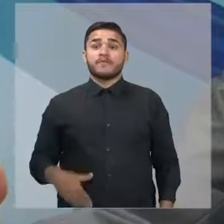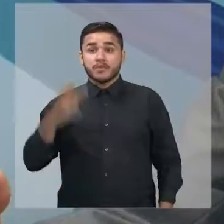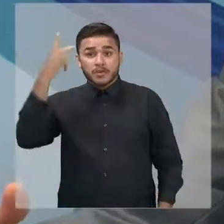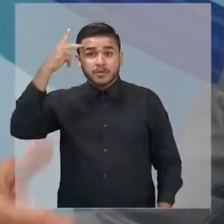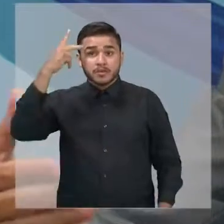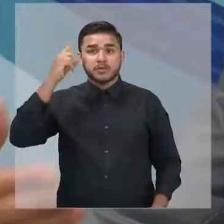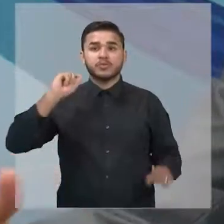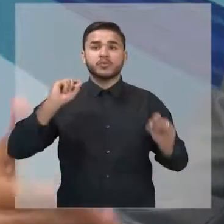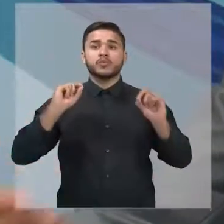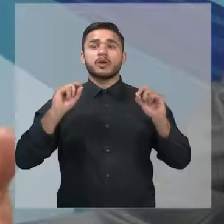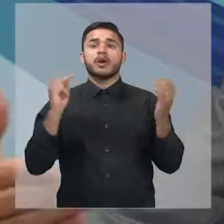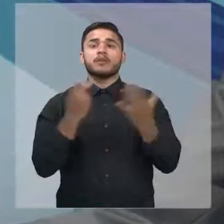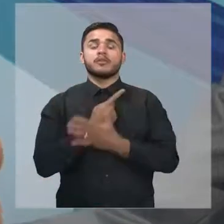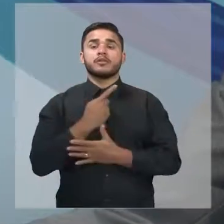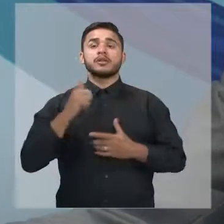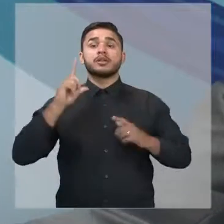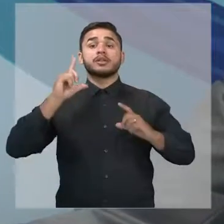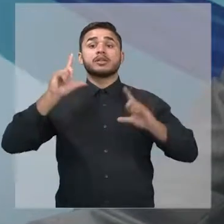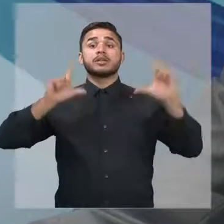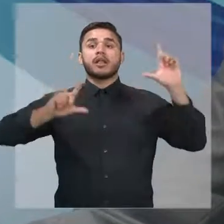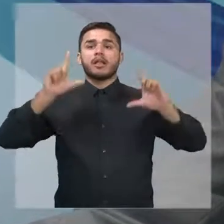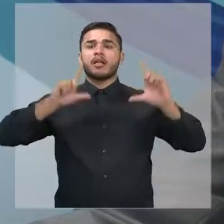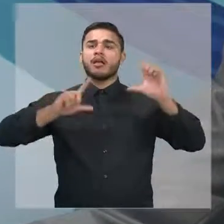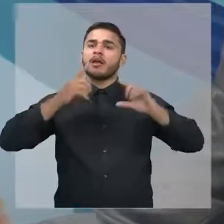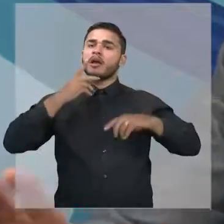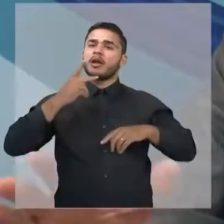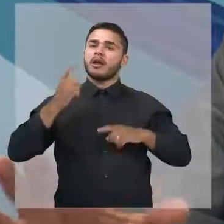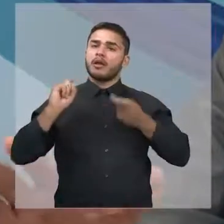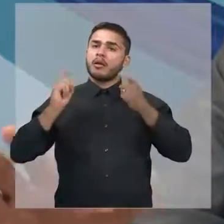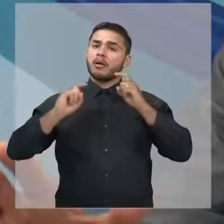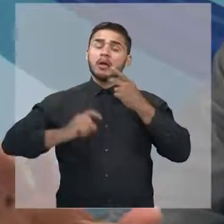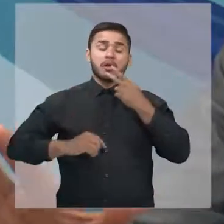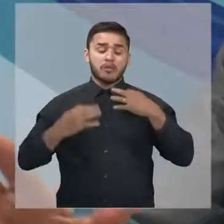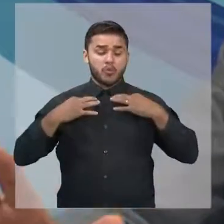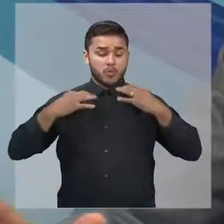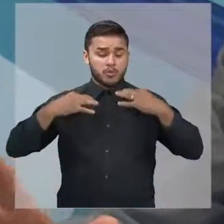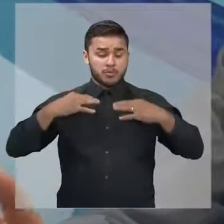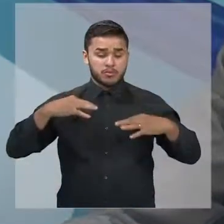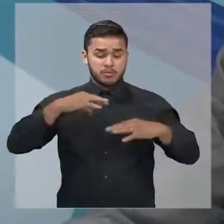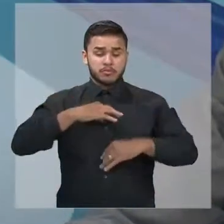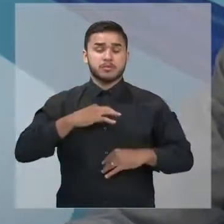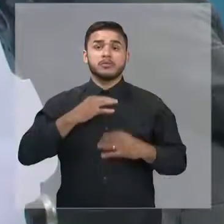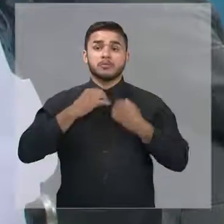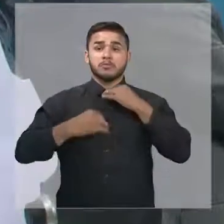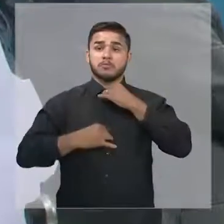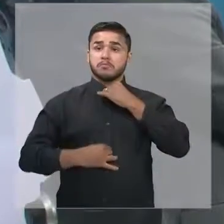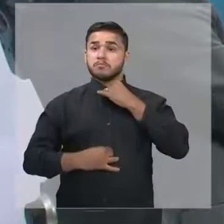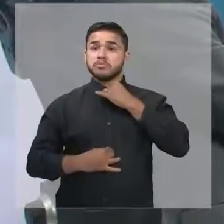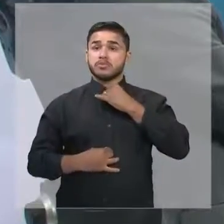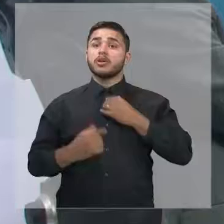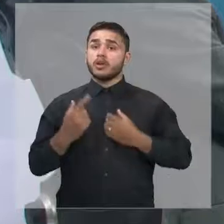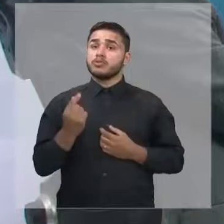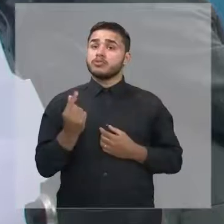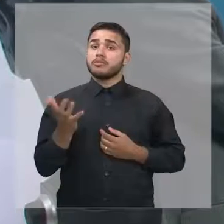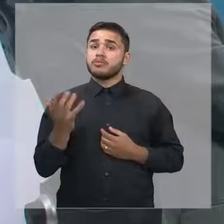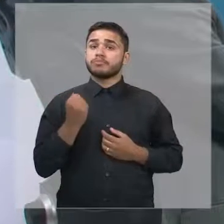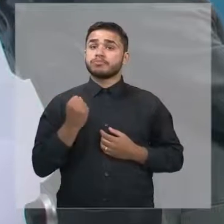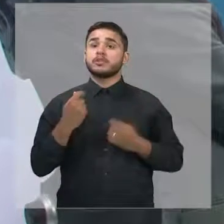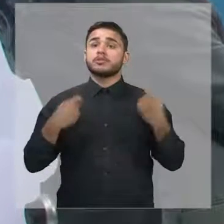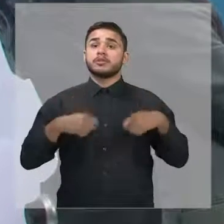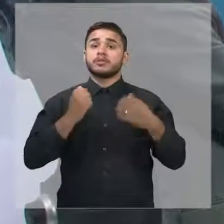paletó porque eu preciso comprar meus ternos em Miami. É parecido um pouco com o discurso do promotor. Né?